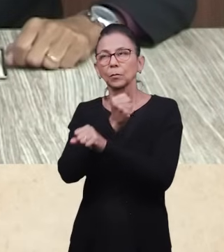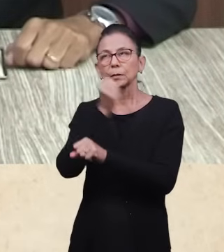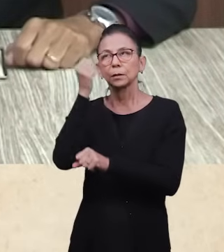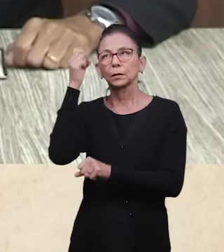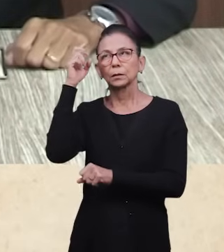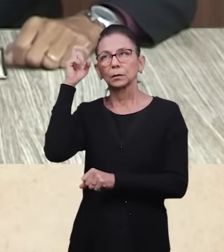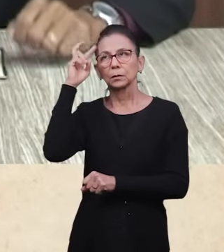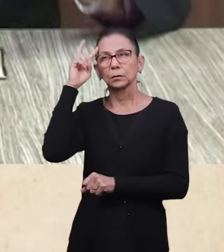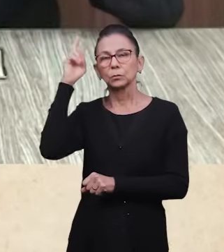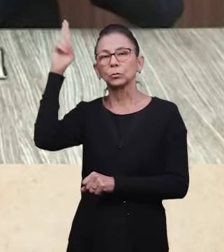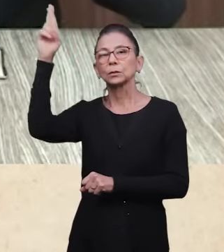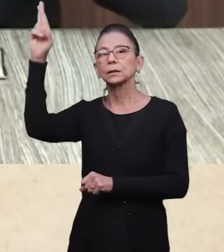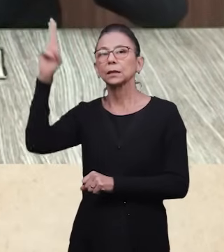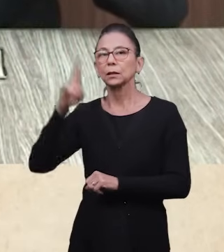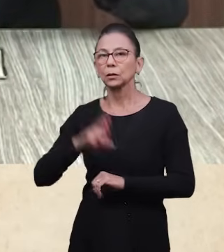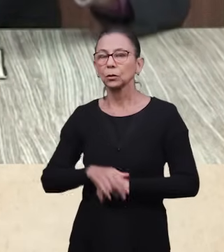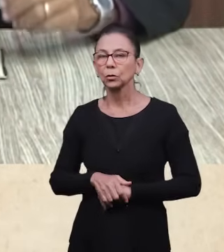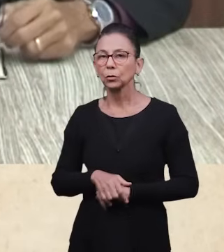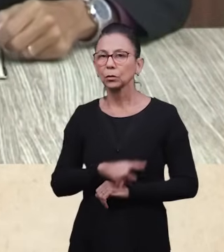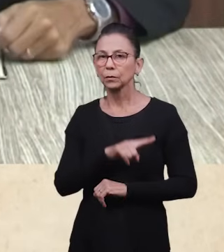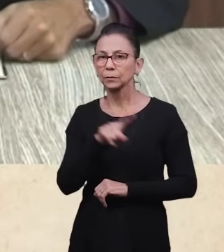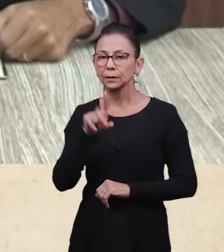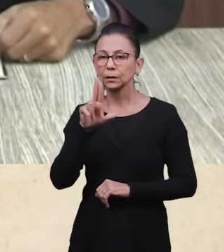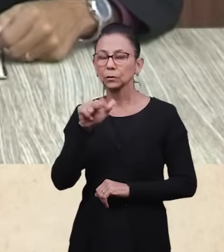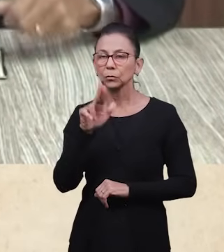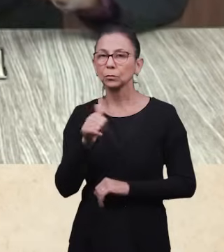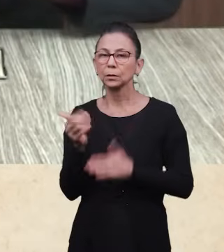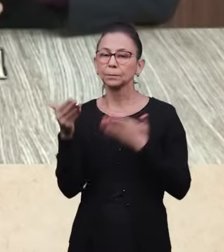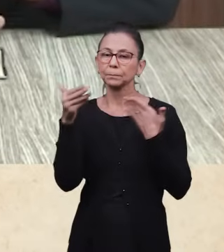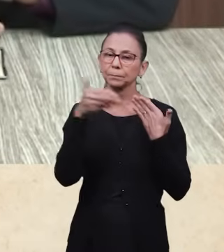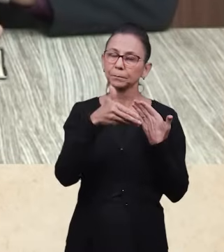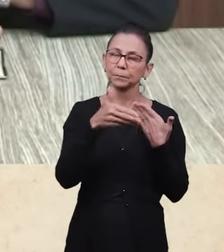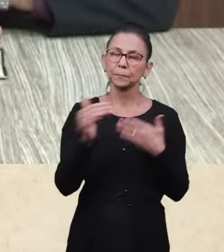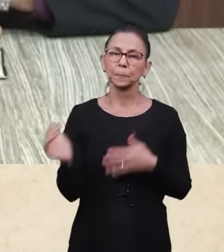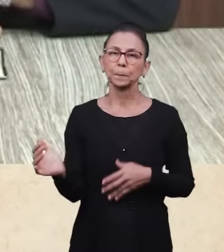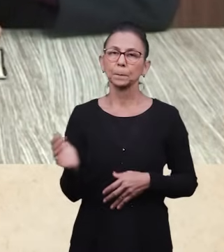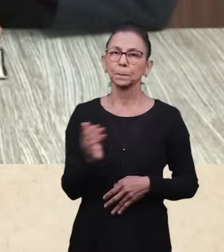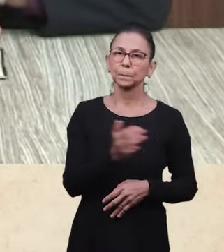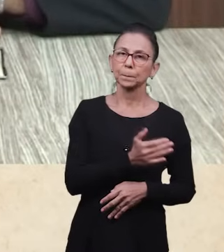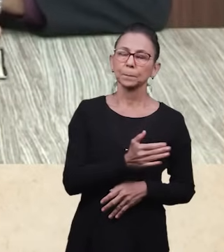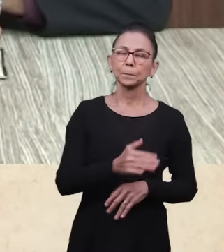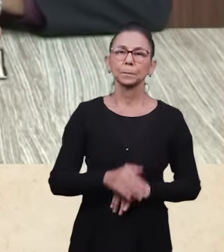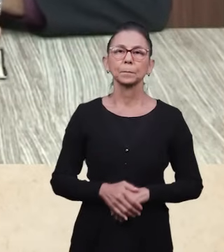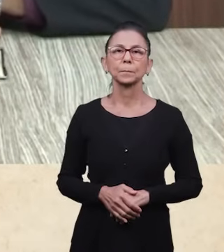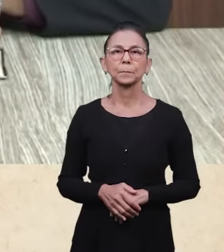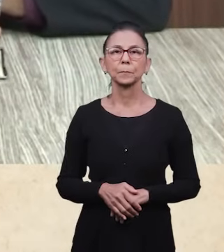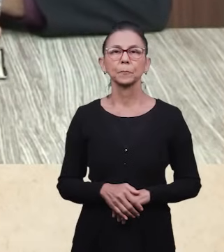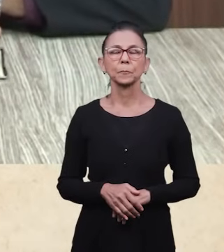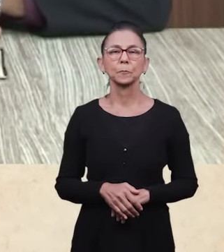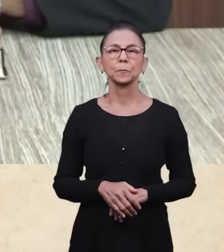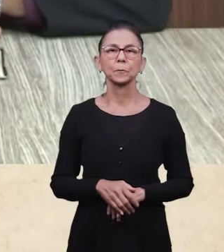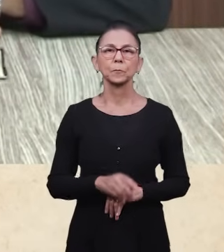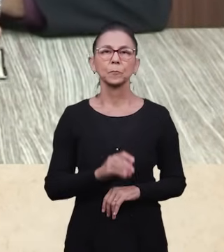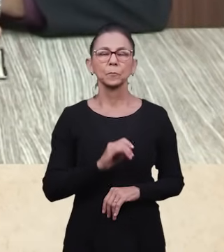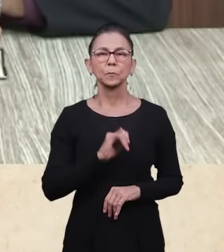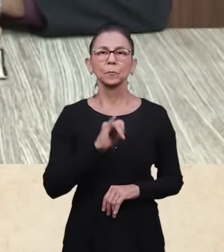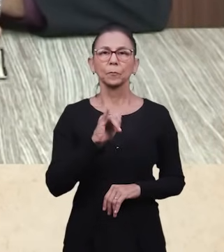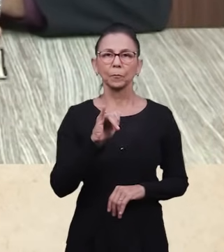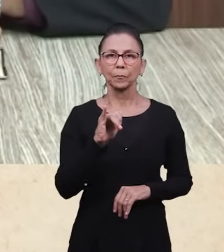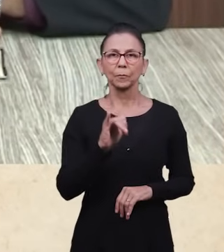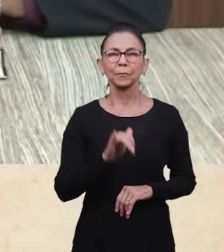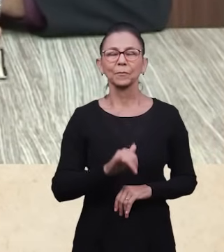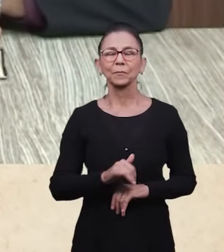porque fazendo isso nunca, jamais tropeçareis. Eu quero dizer aos jovens que realmente é